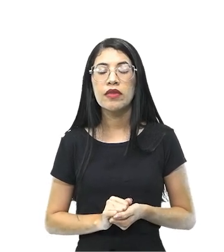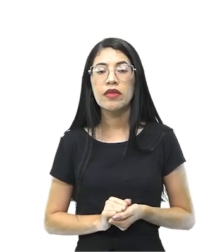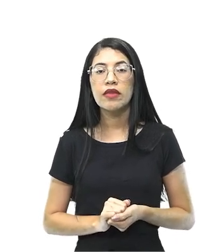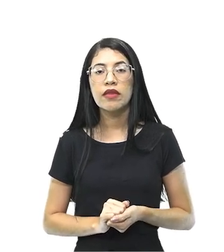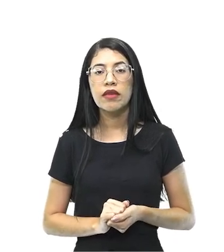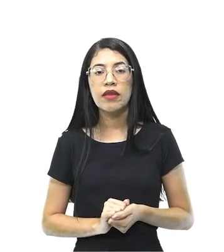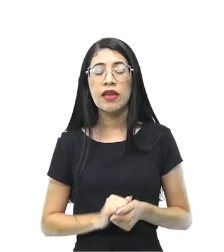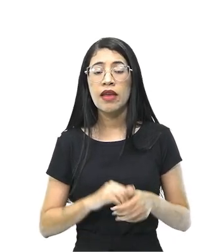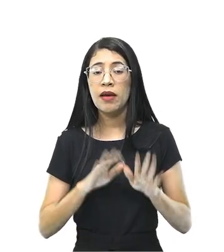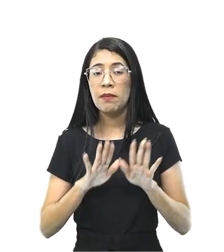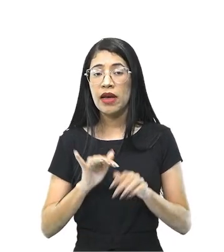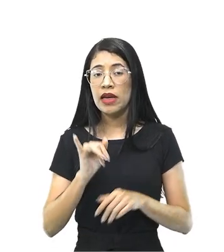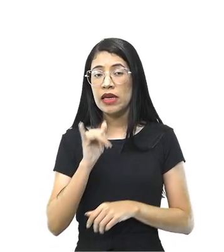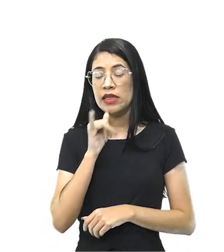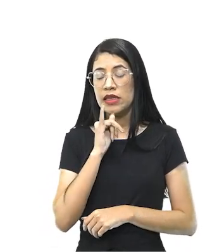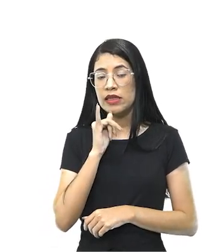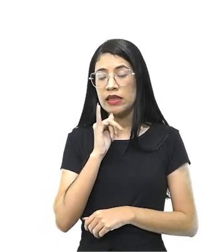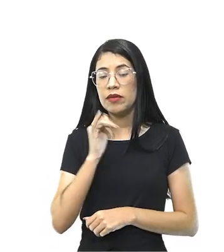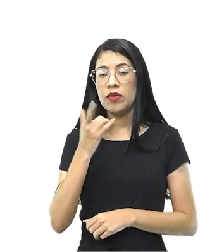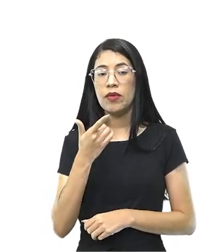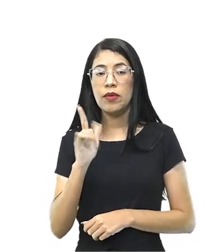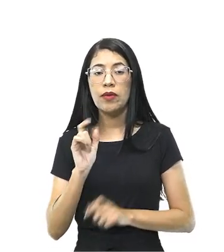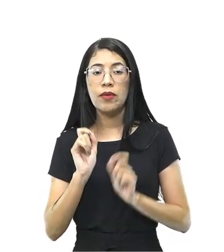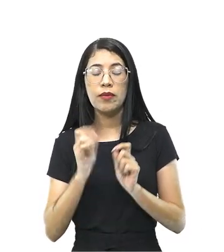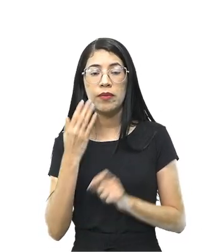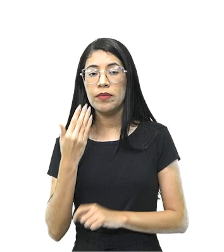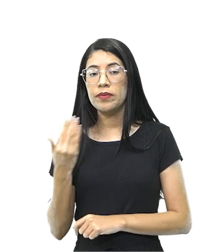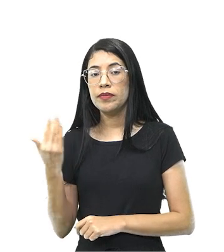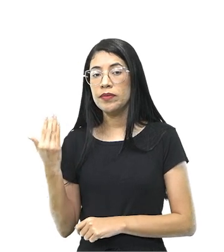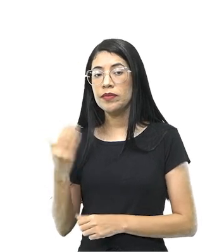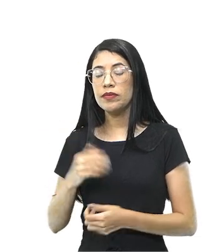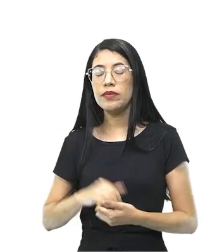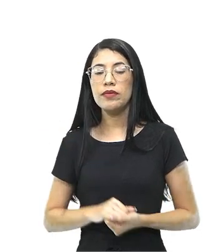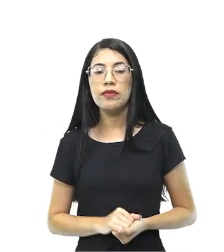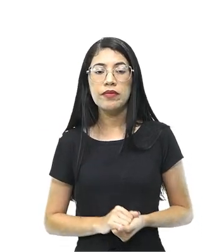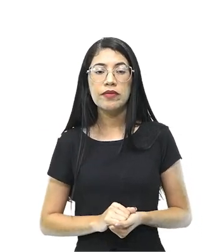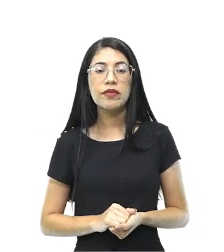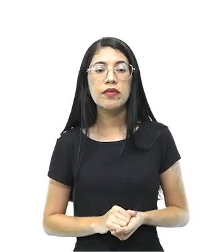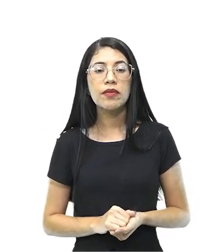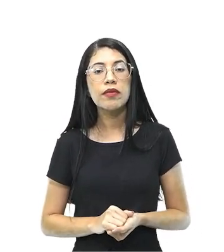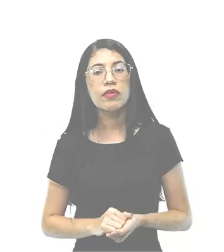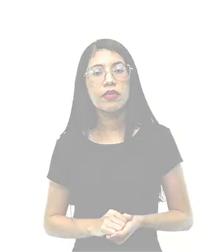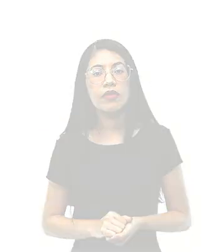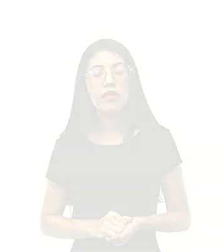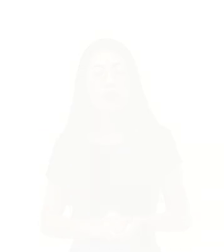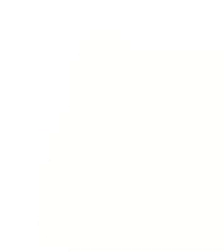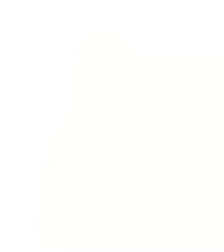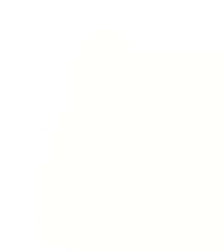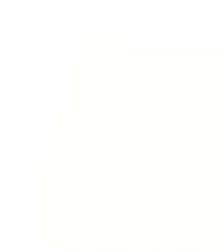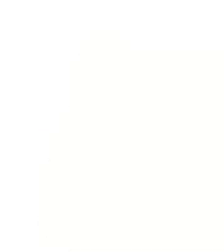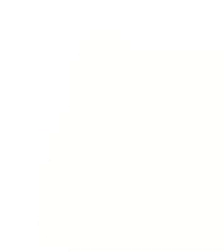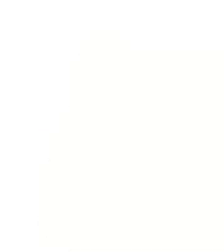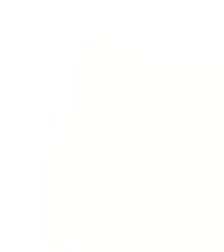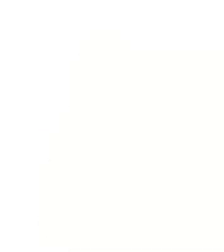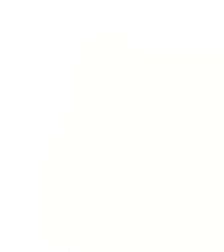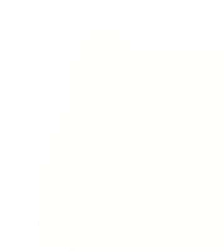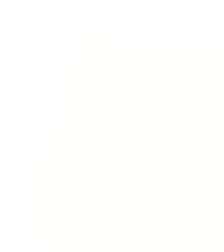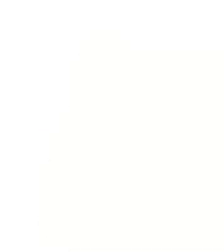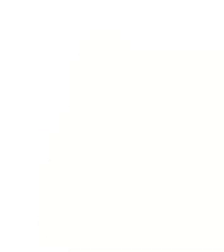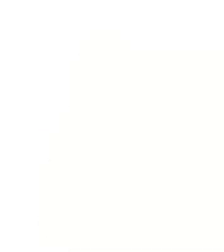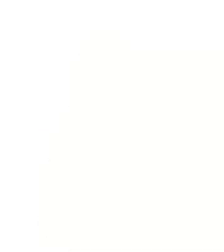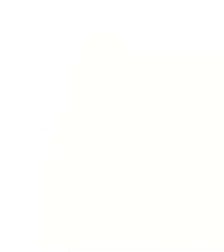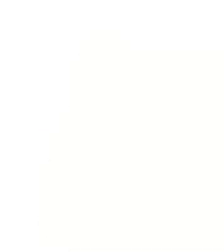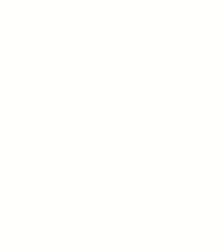Se eu digo assim, eles Opa, vamos lá. Eles.